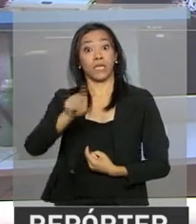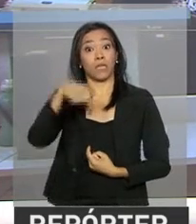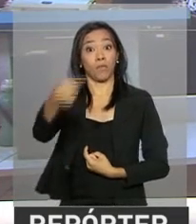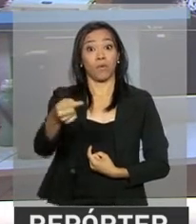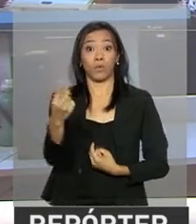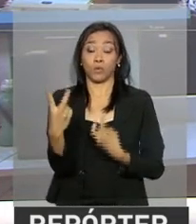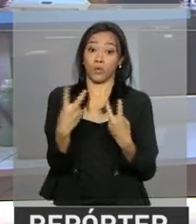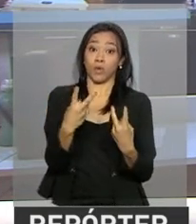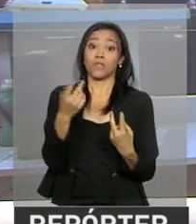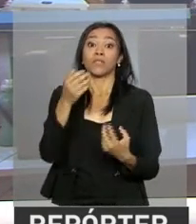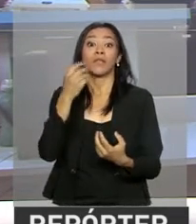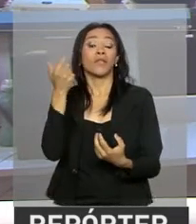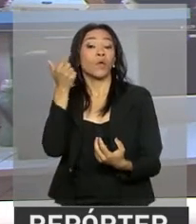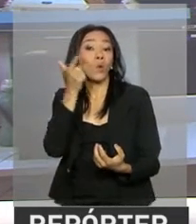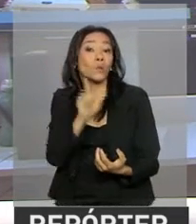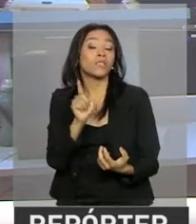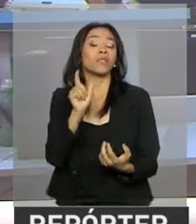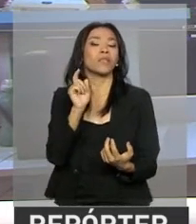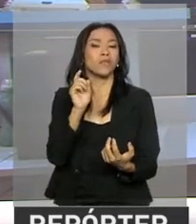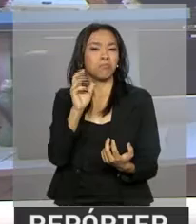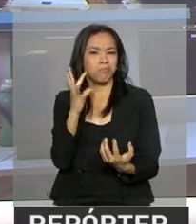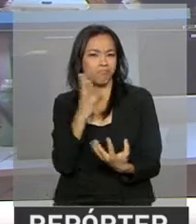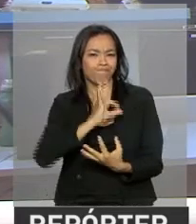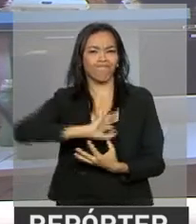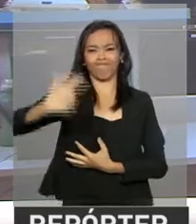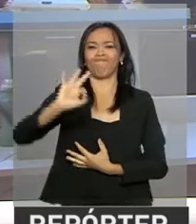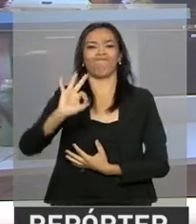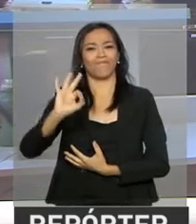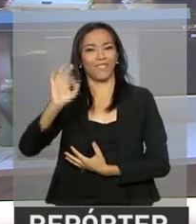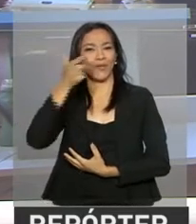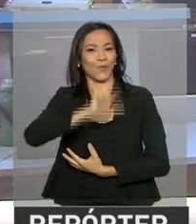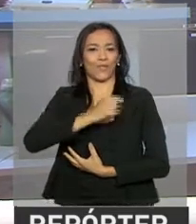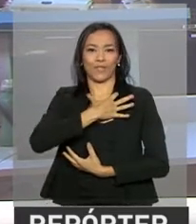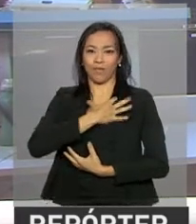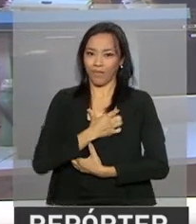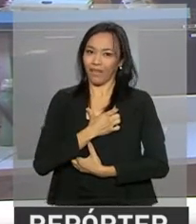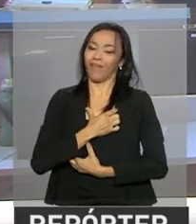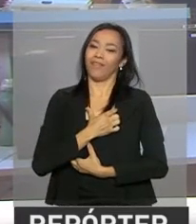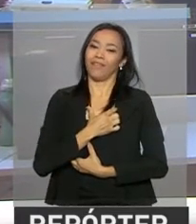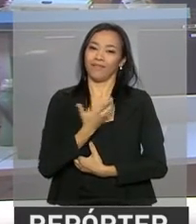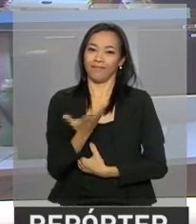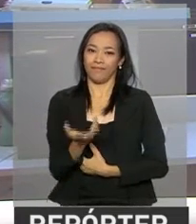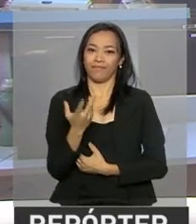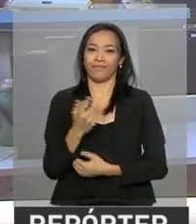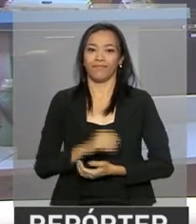o atleta baiano fez campanha brilhante e conquistou a medalha dourada.